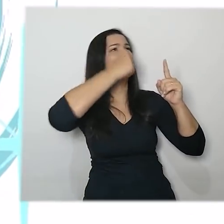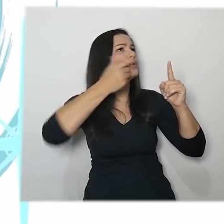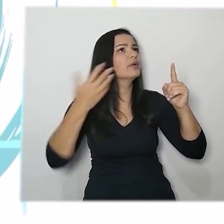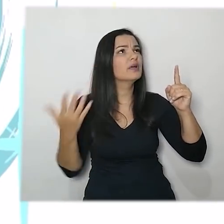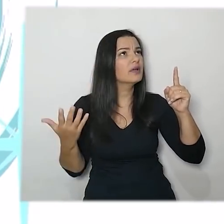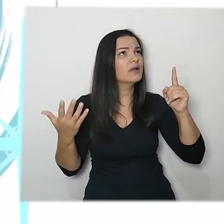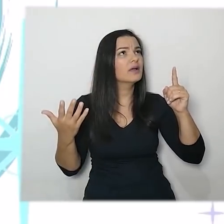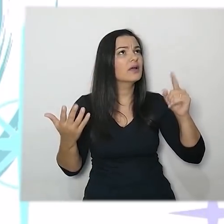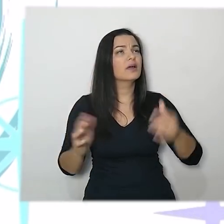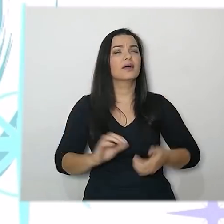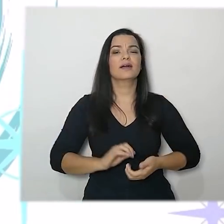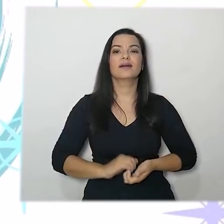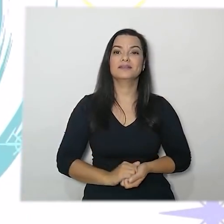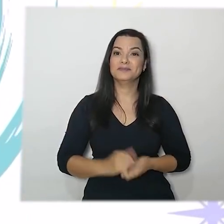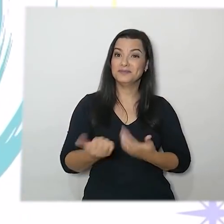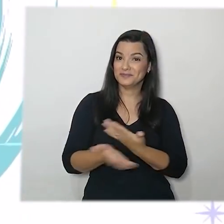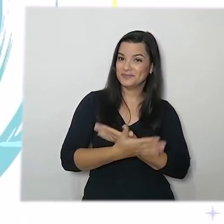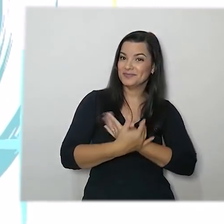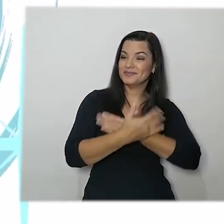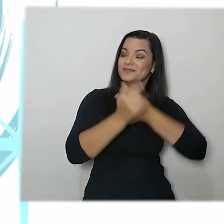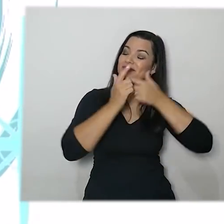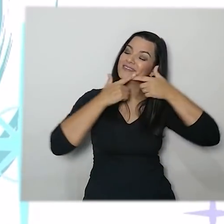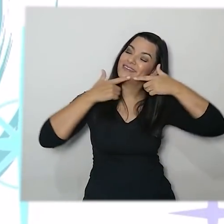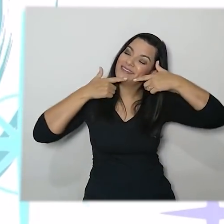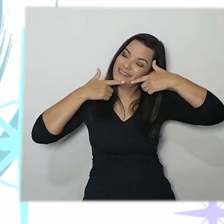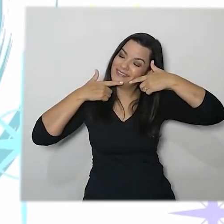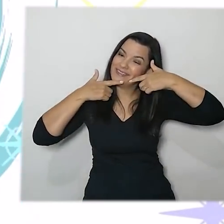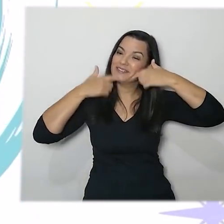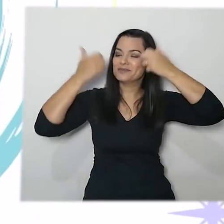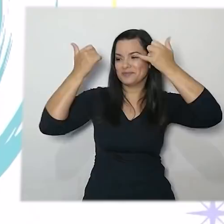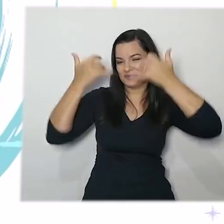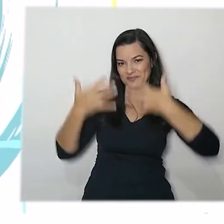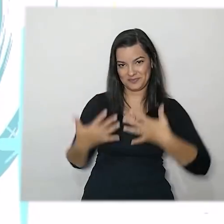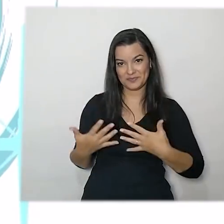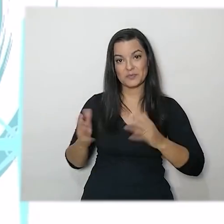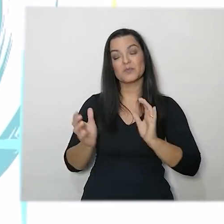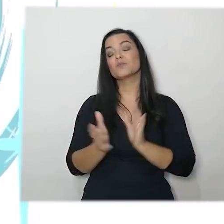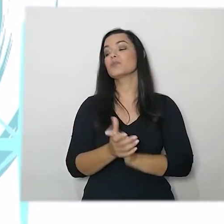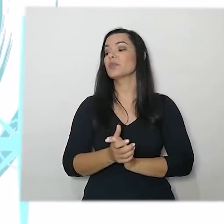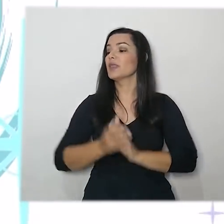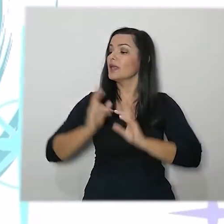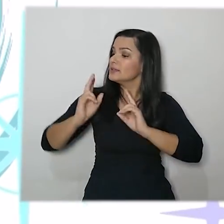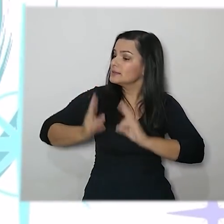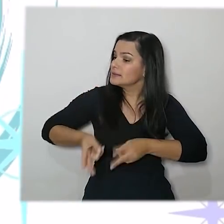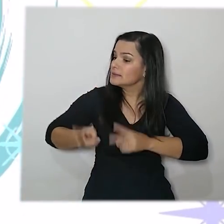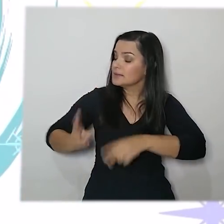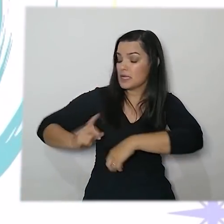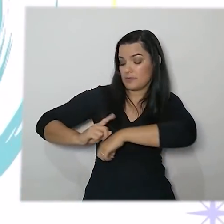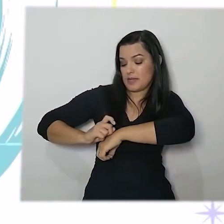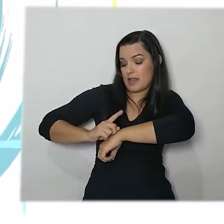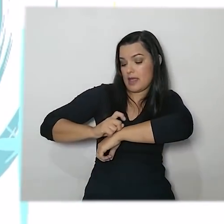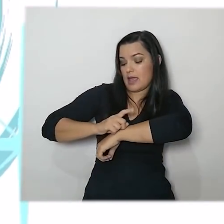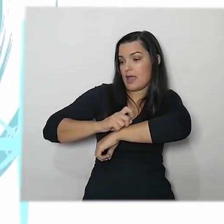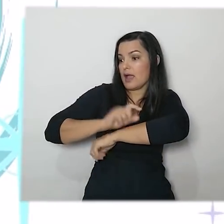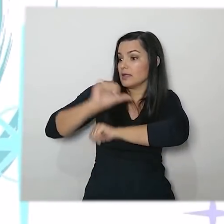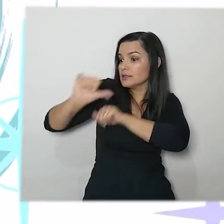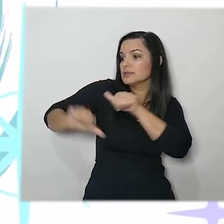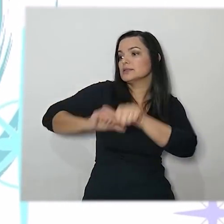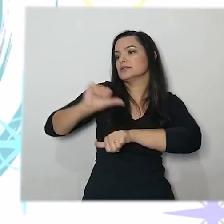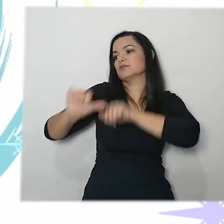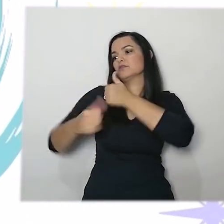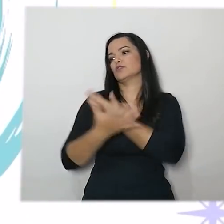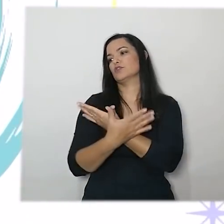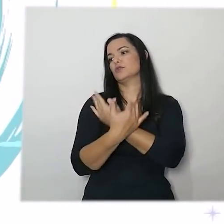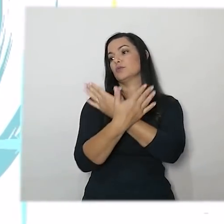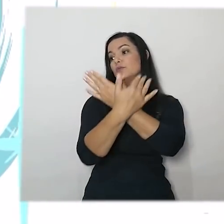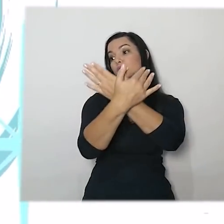linda. A borboleta, sorrindo, explicou: Toda lagarta tem seu dia de borboleta.